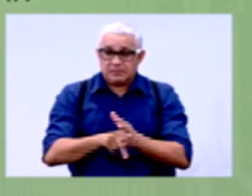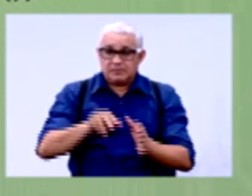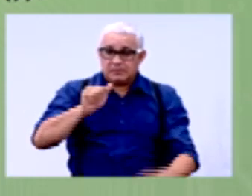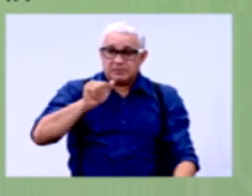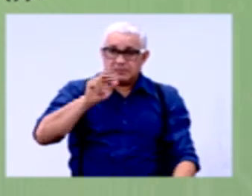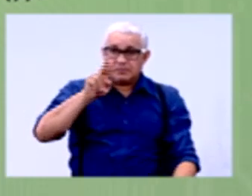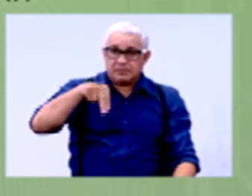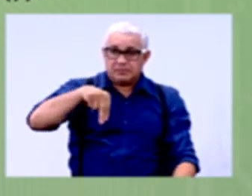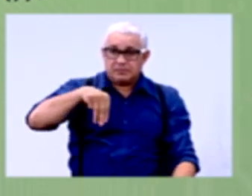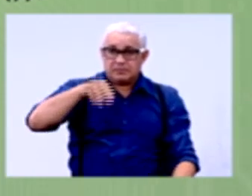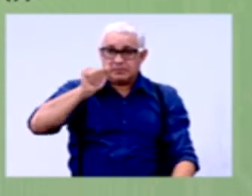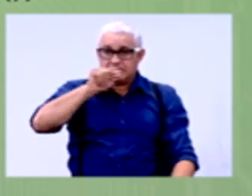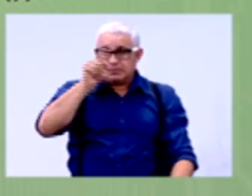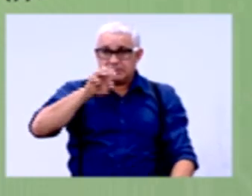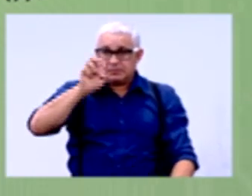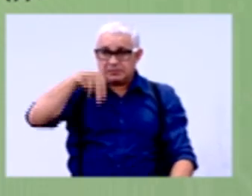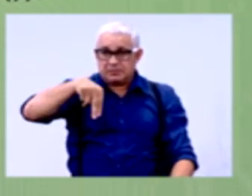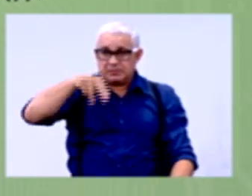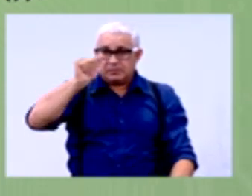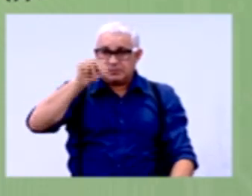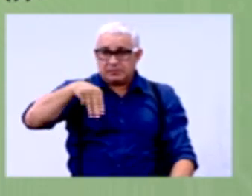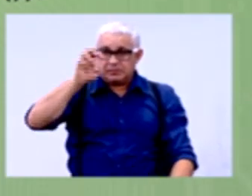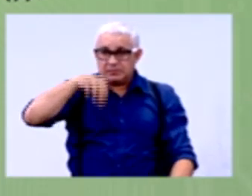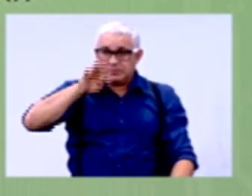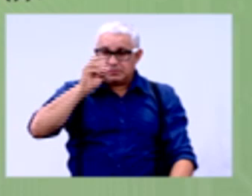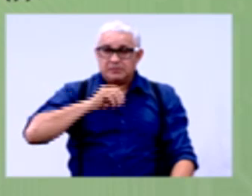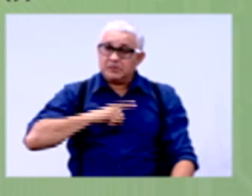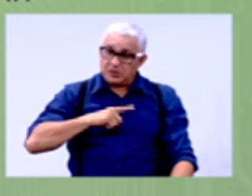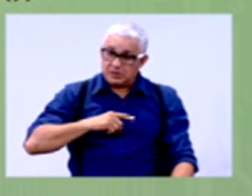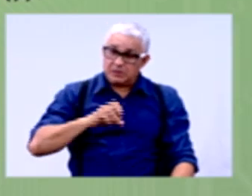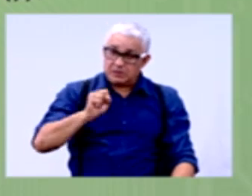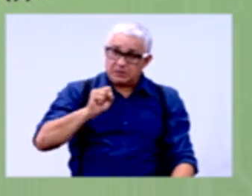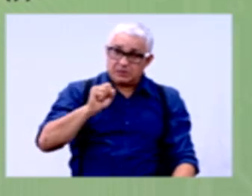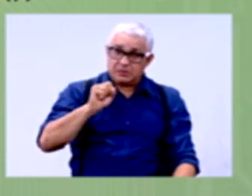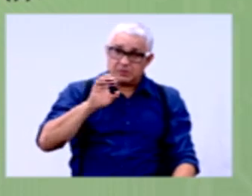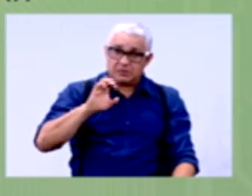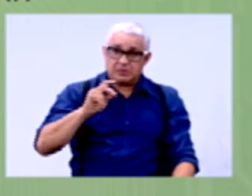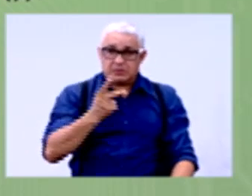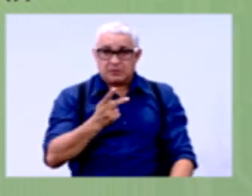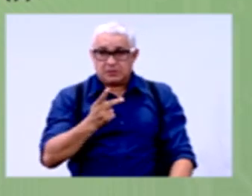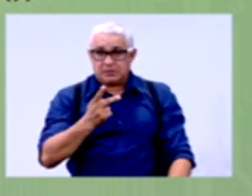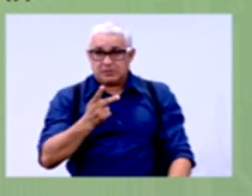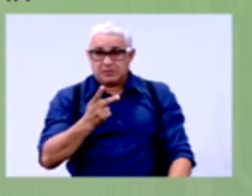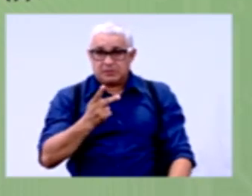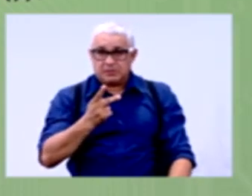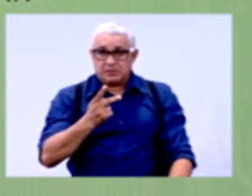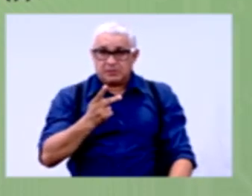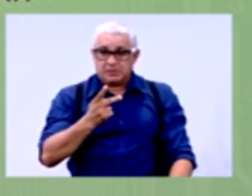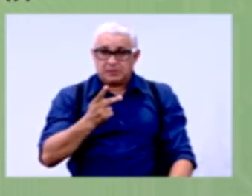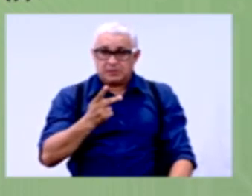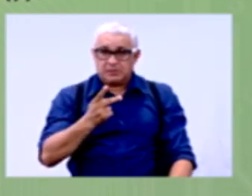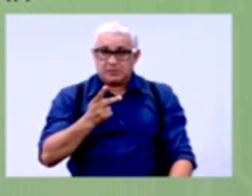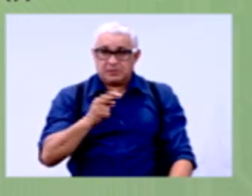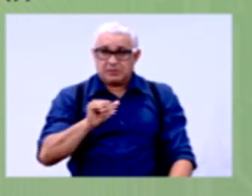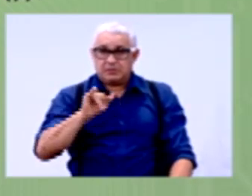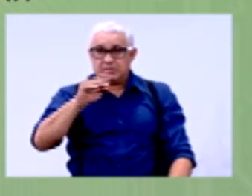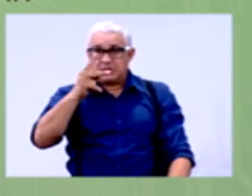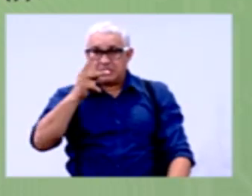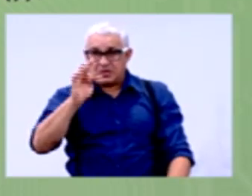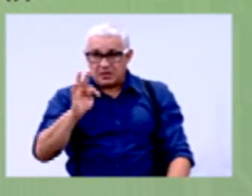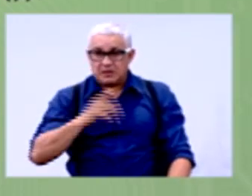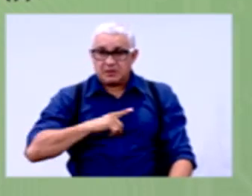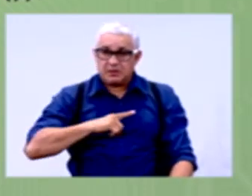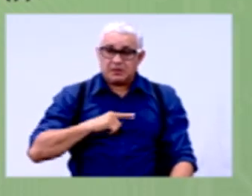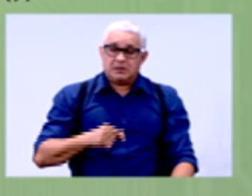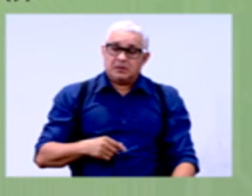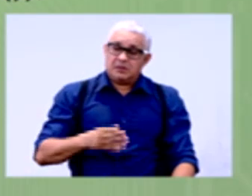né, quando a gente trabalha com isso, a gente tem um script, normalmente aí um script num